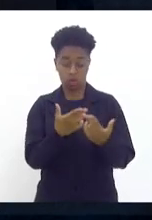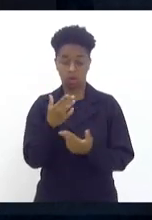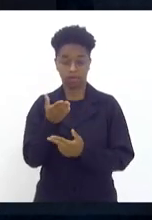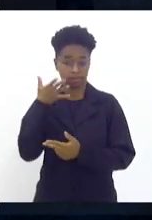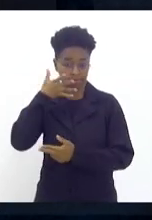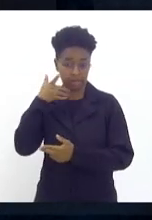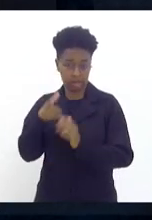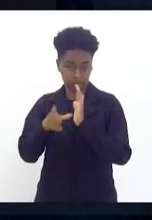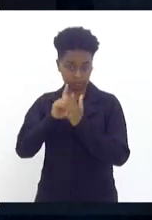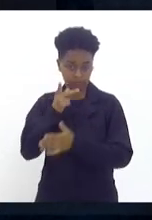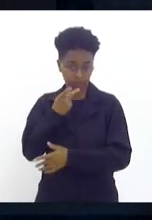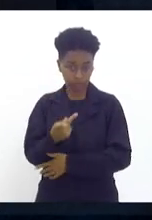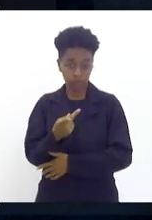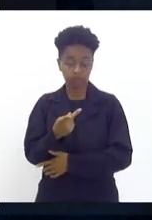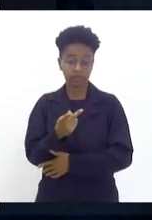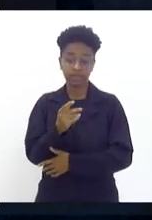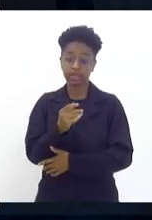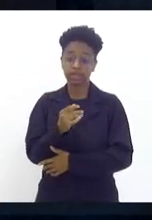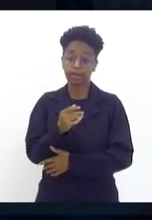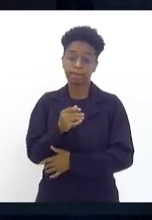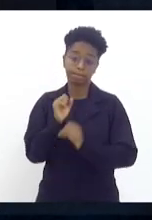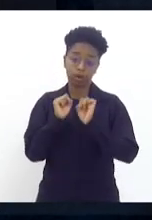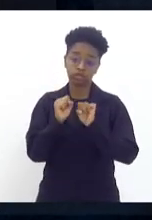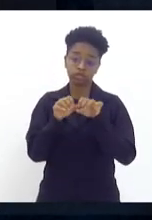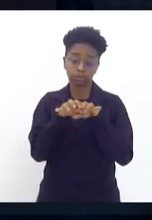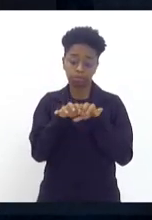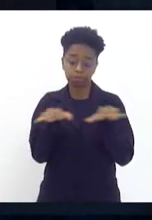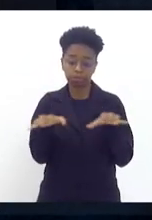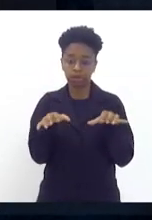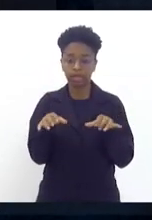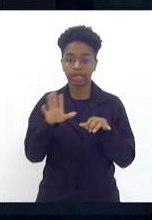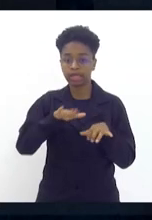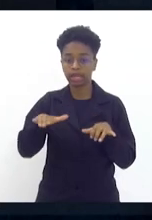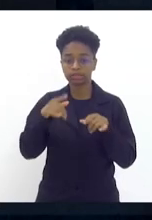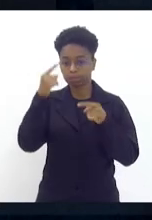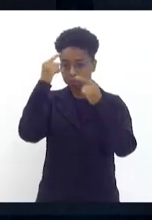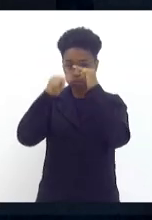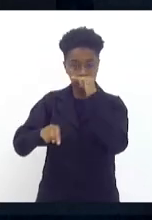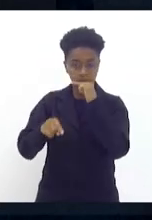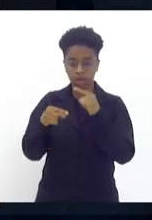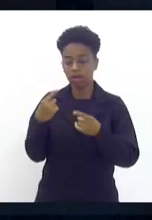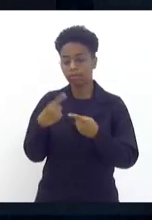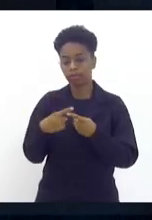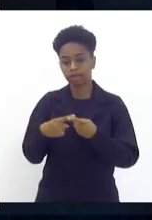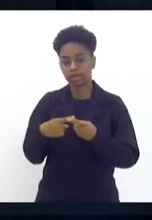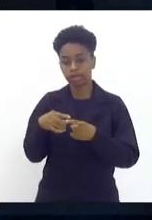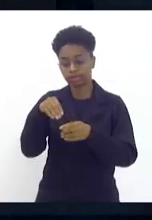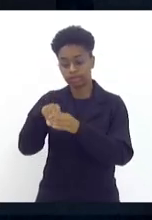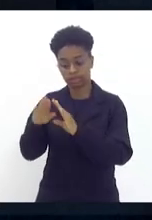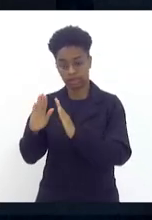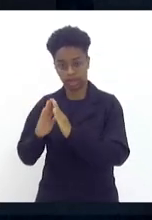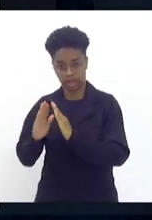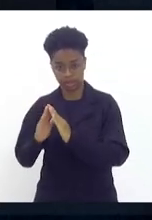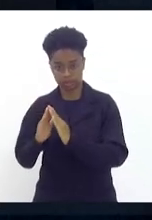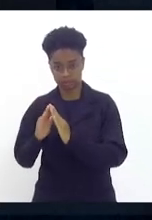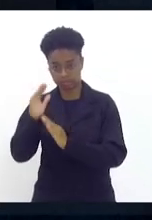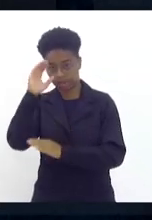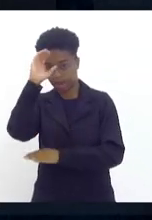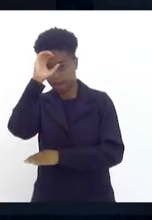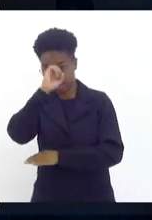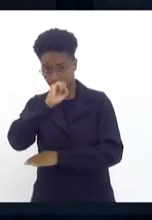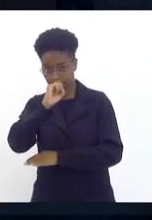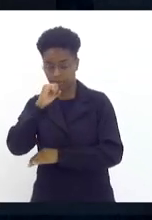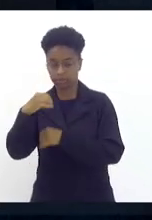comentou, né, vai haver uma fragmentação na cabeça dessa criança. Porque essa criança, em casa, ela aprende,